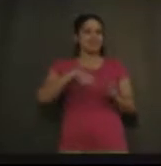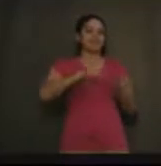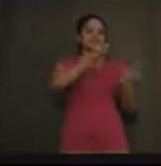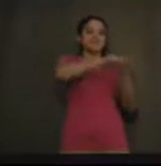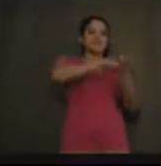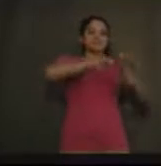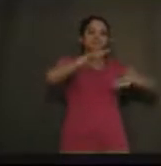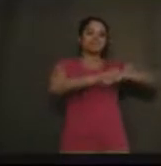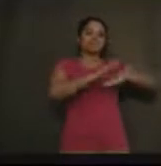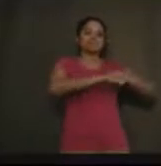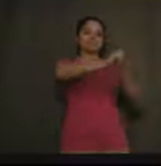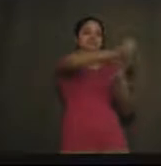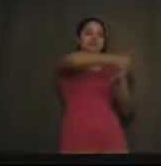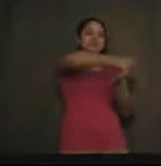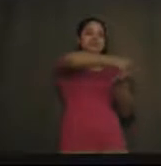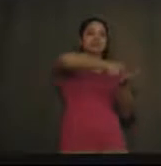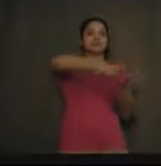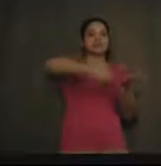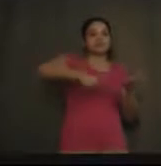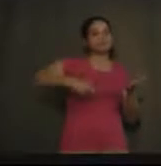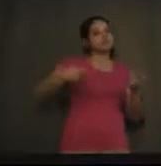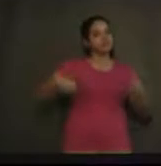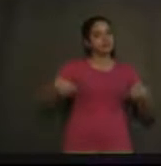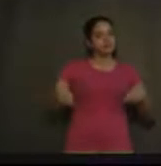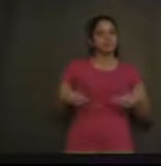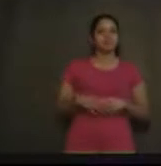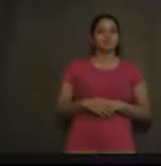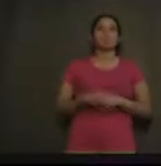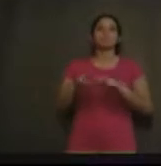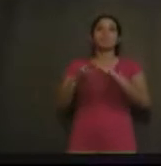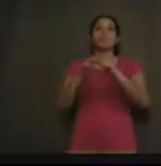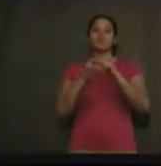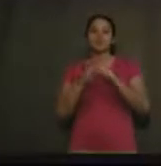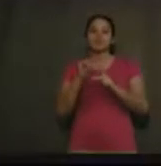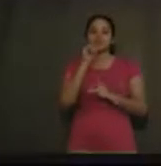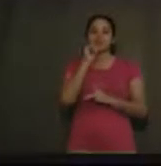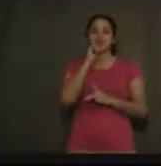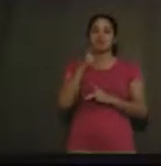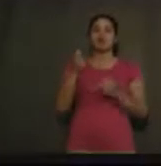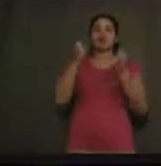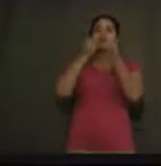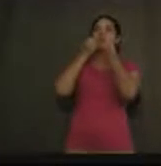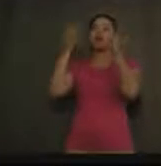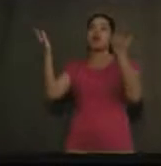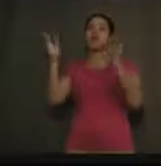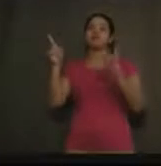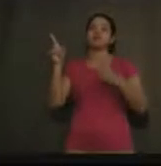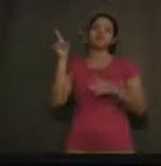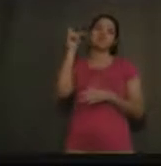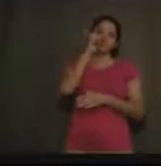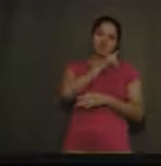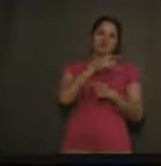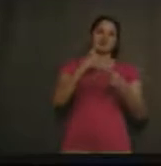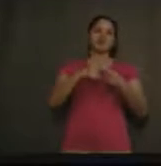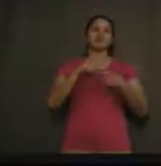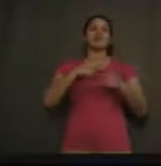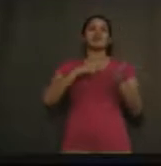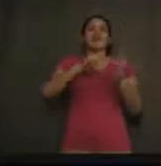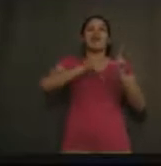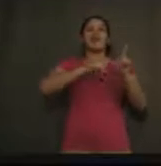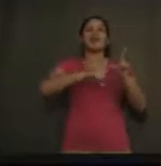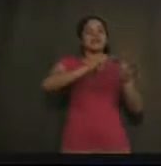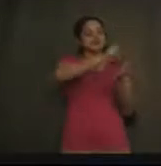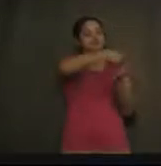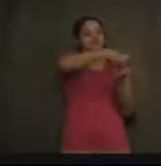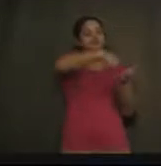famoso como Poincaré era bem conhecido, então o anonimato nessas coisas era muito relativo. Sem falar que Poincaré escrevia